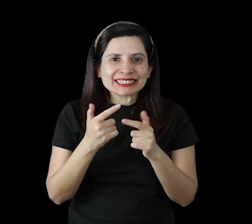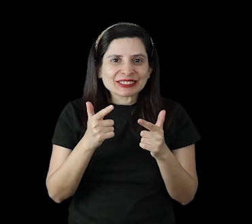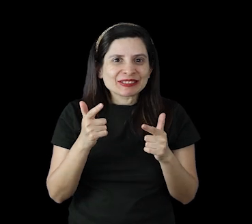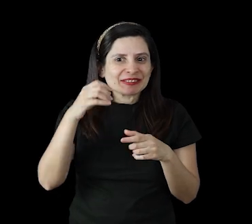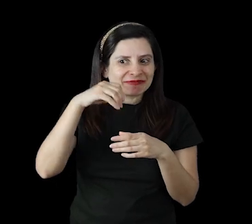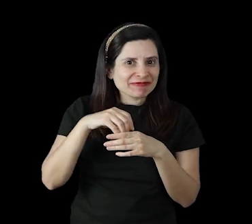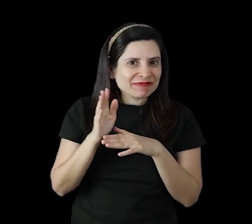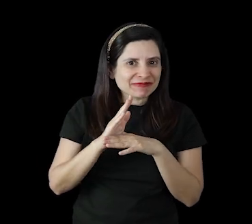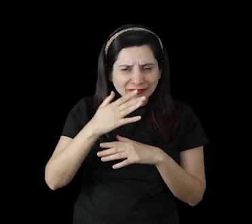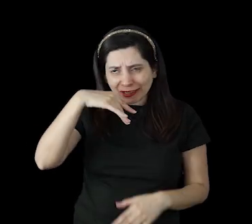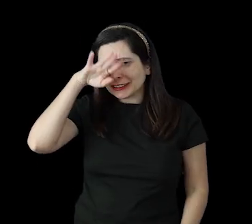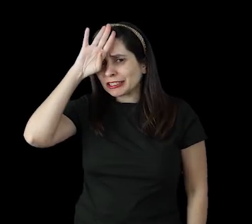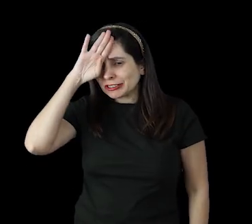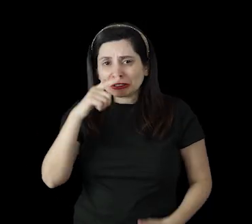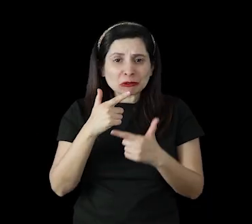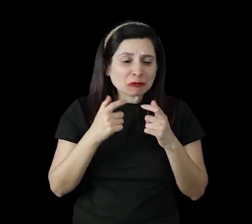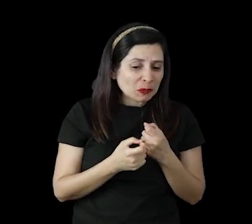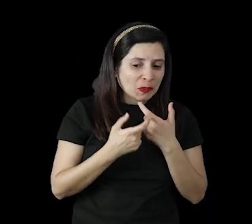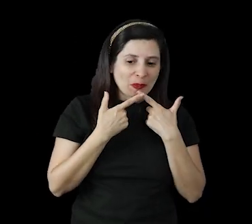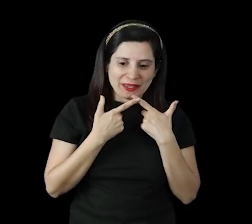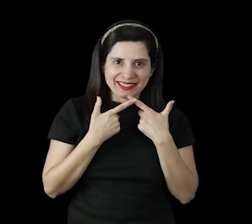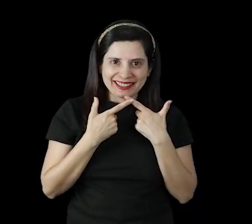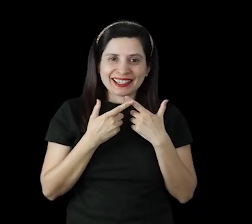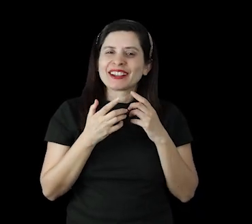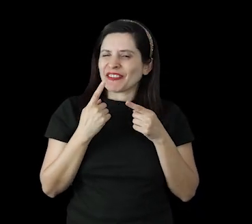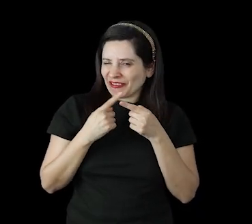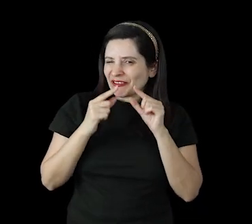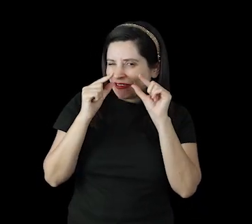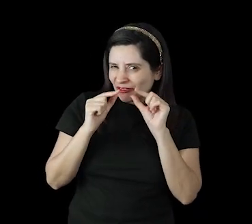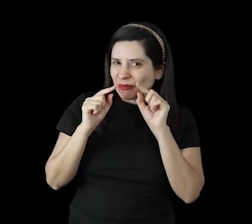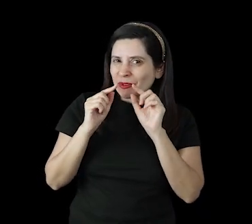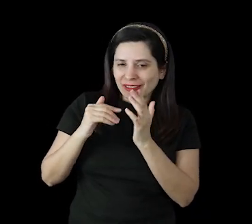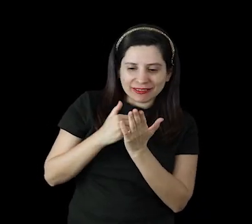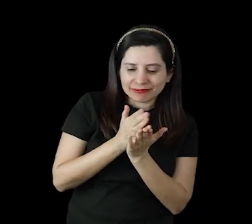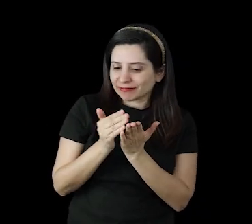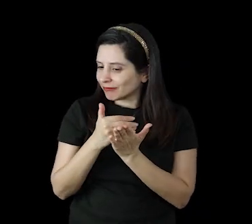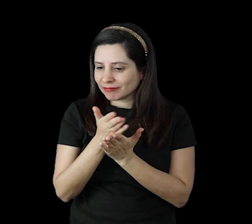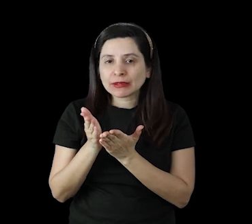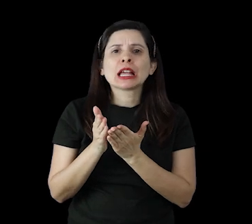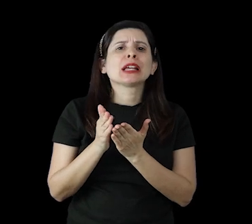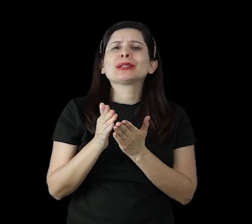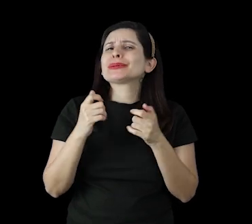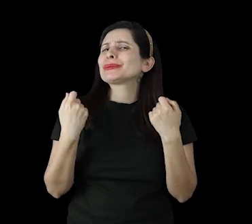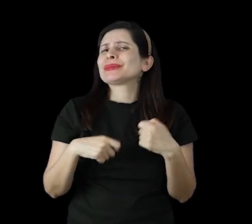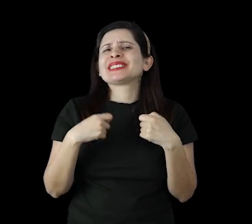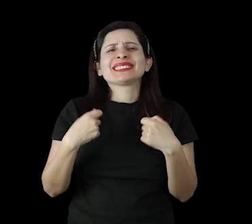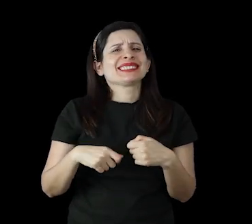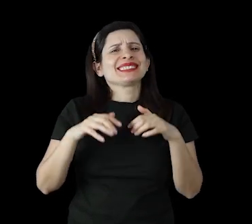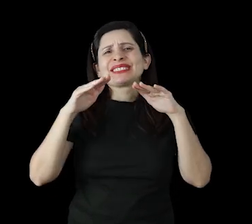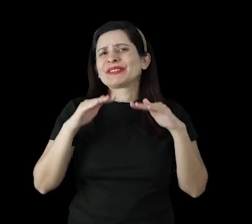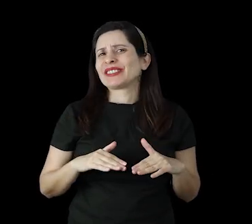da tragédia e nem da comédia? A gente já vai ver um pouquinho que tem desvios, a gente não precisa ficar